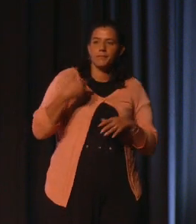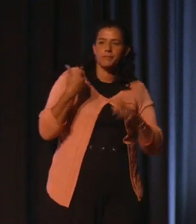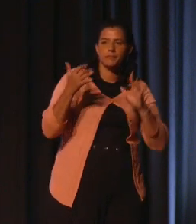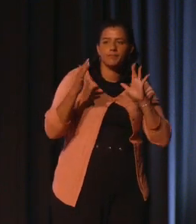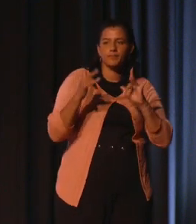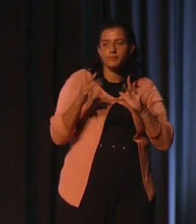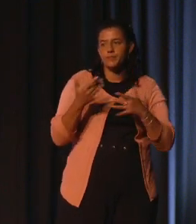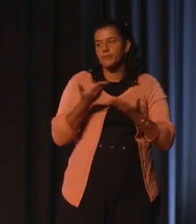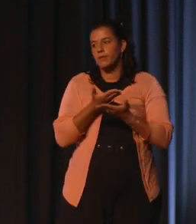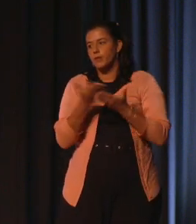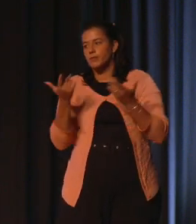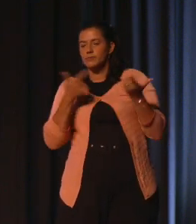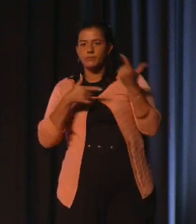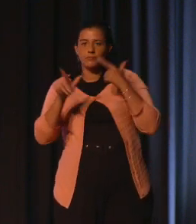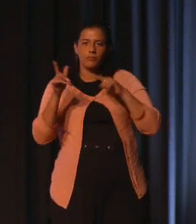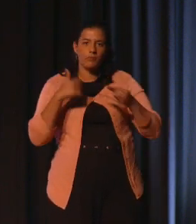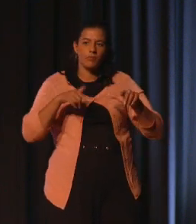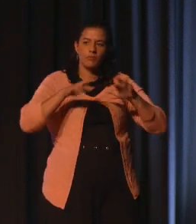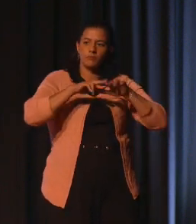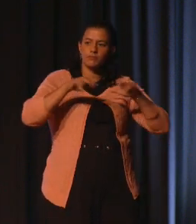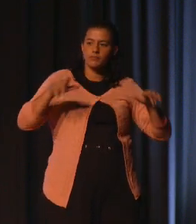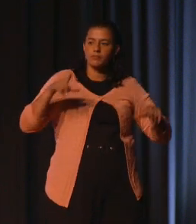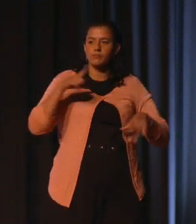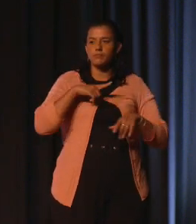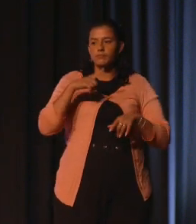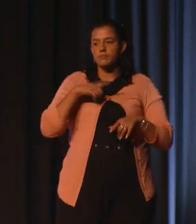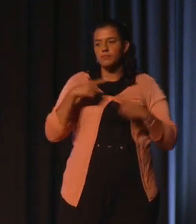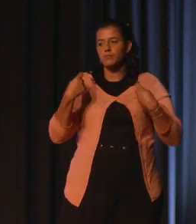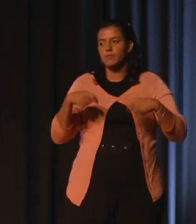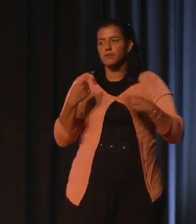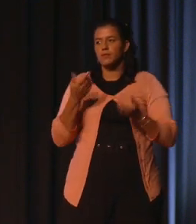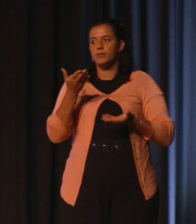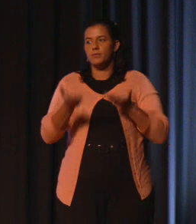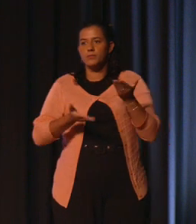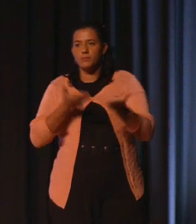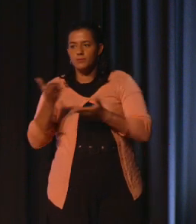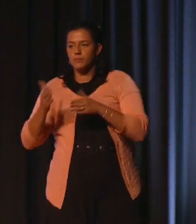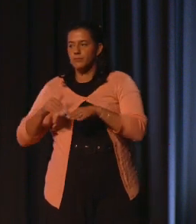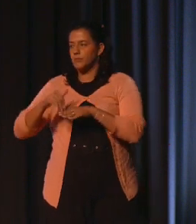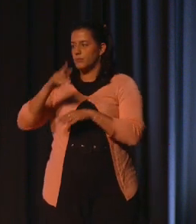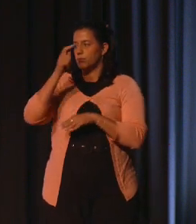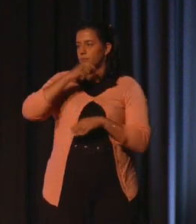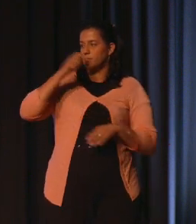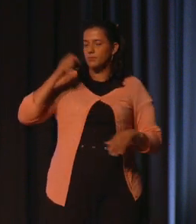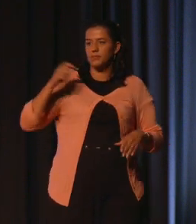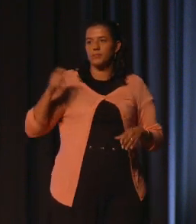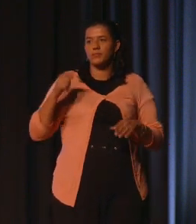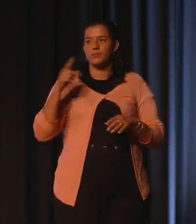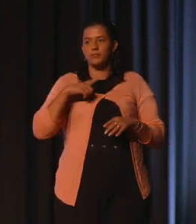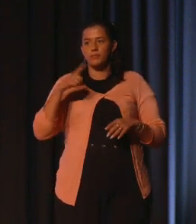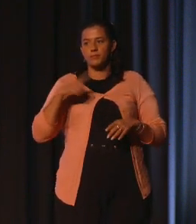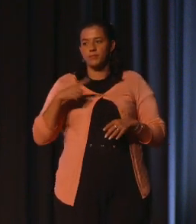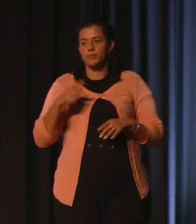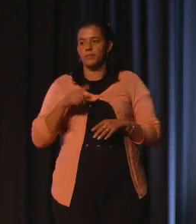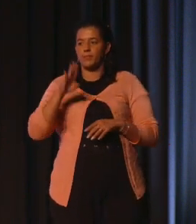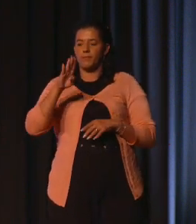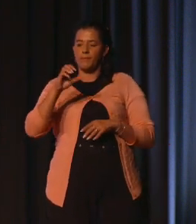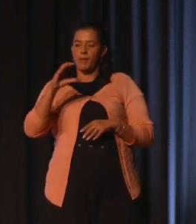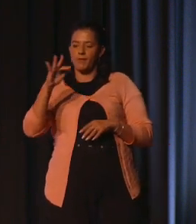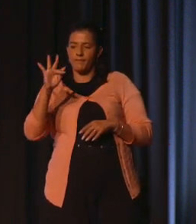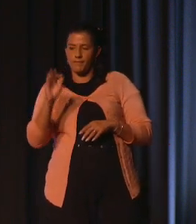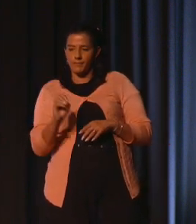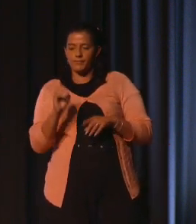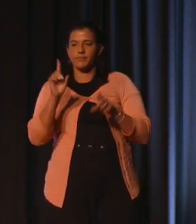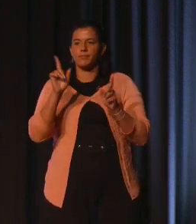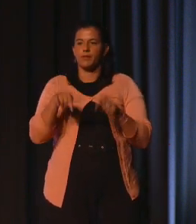ter o namoradinho, vai ter o que for. Ele vai ter que cuidar mais dos dentes dele para não ter o tal do bafo, né? Que é